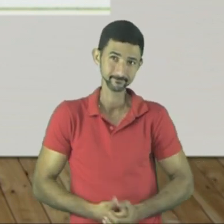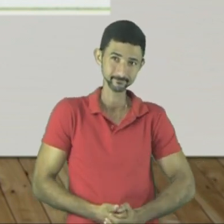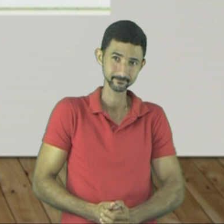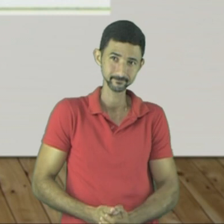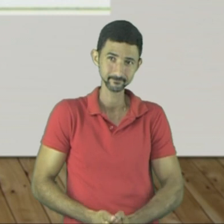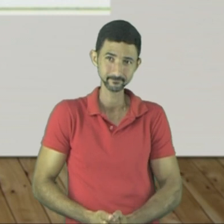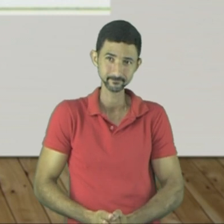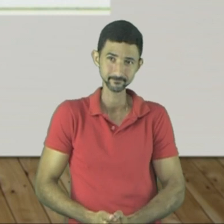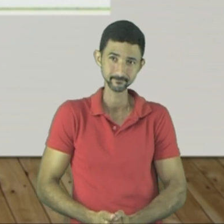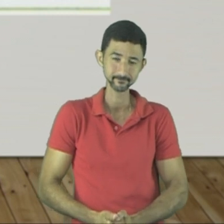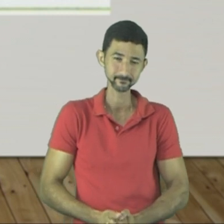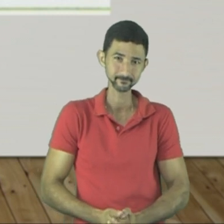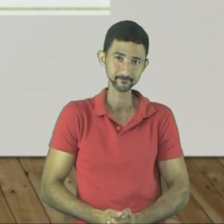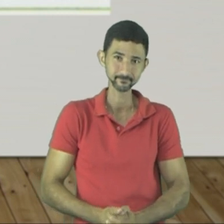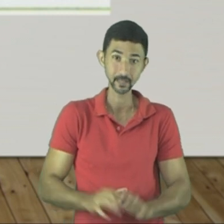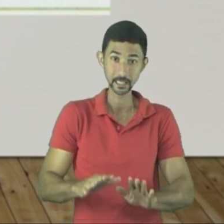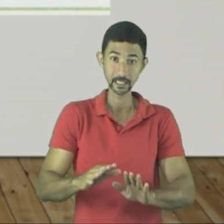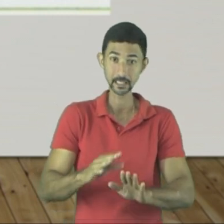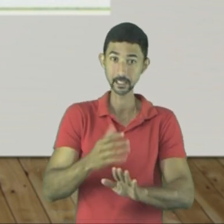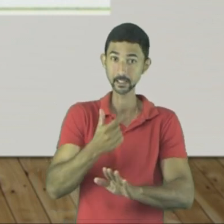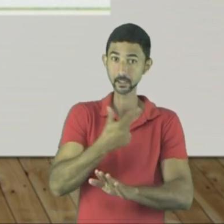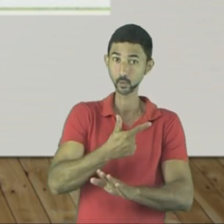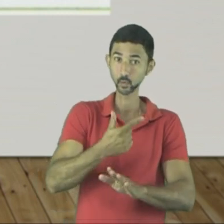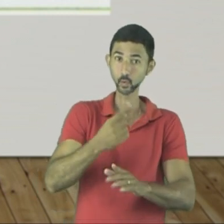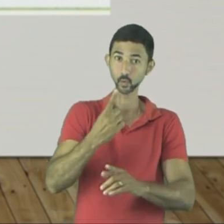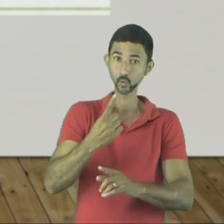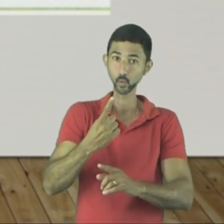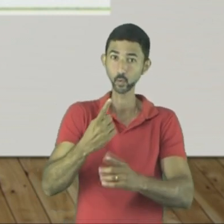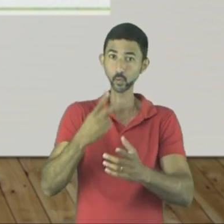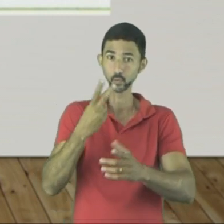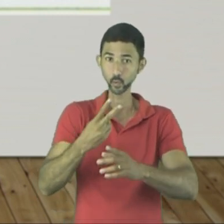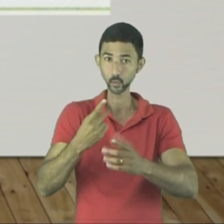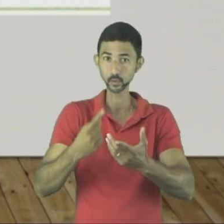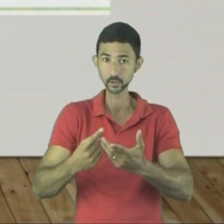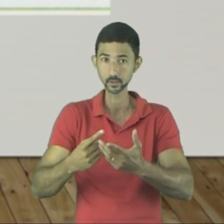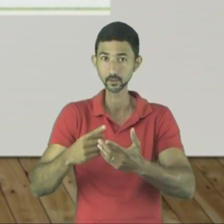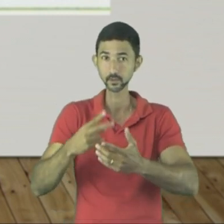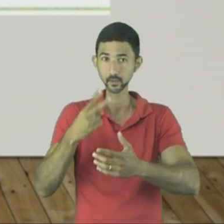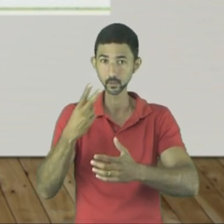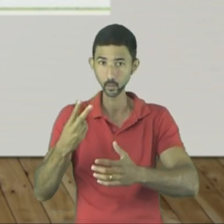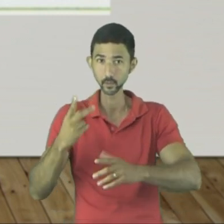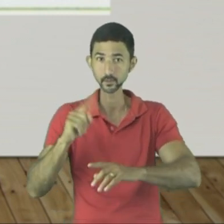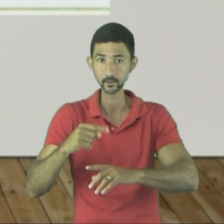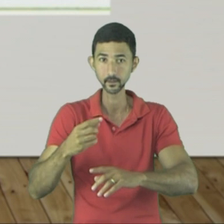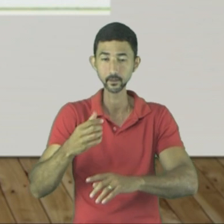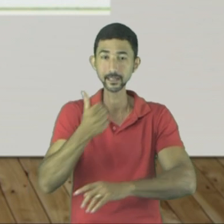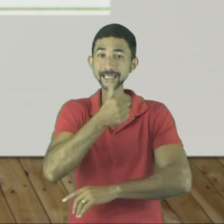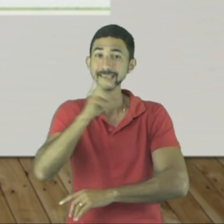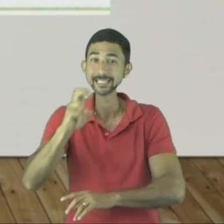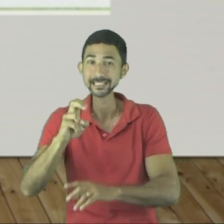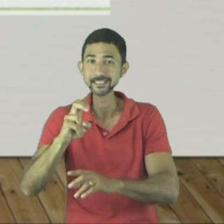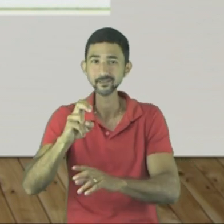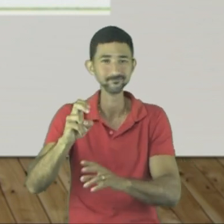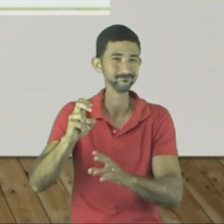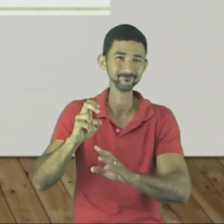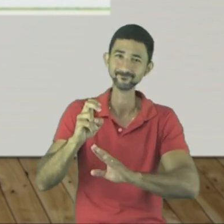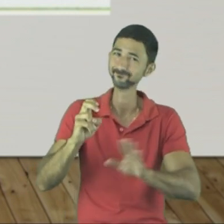2 é primo, 2 é primo. Opa, problema aqui. O 15 não é primo. E